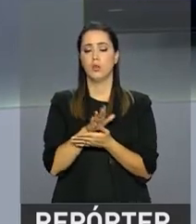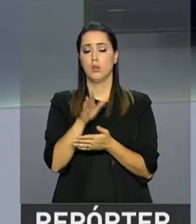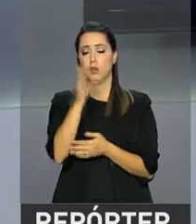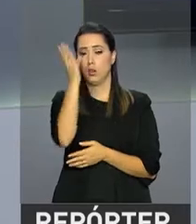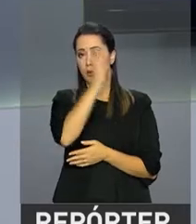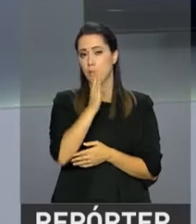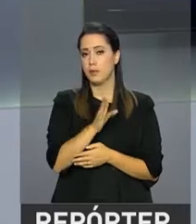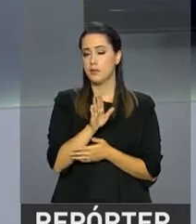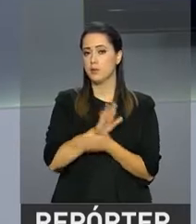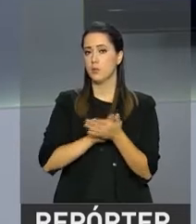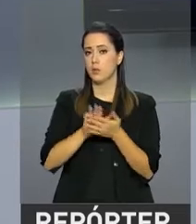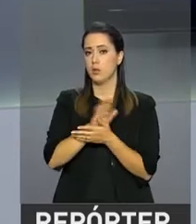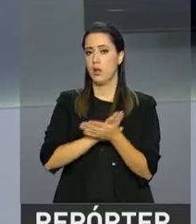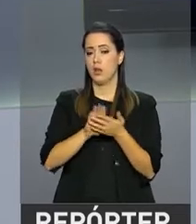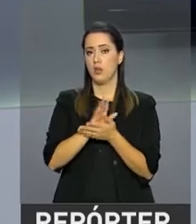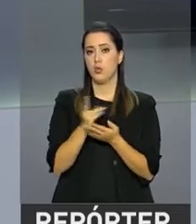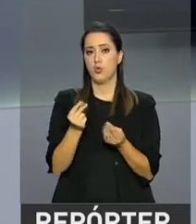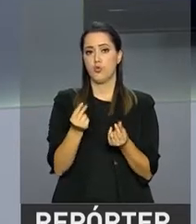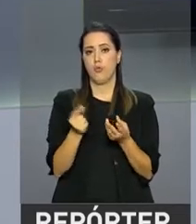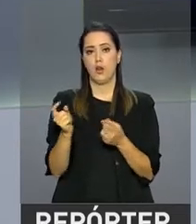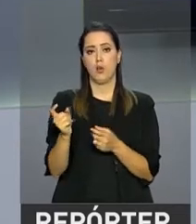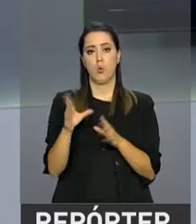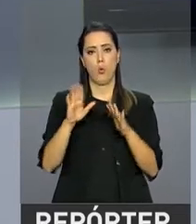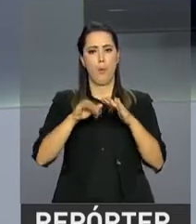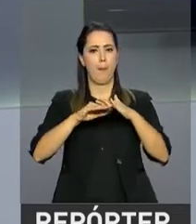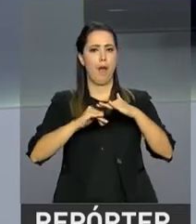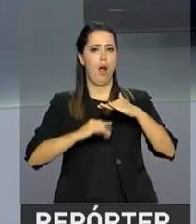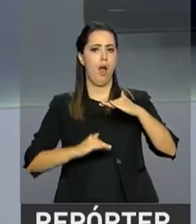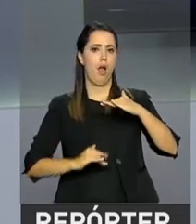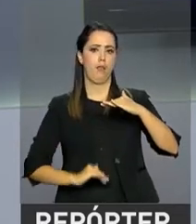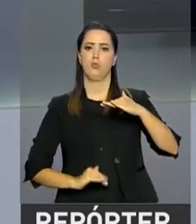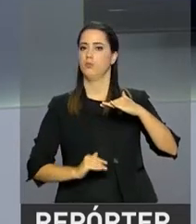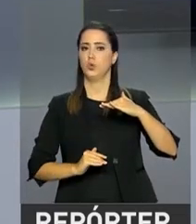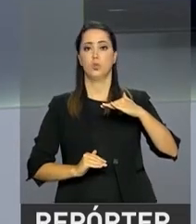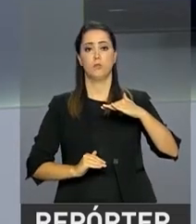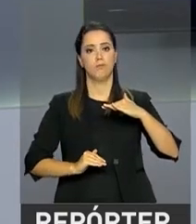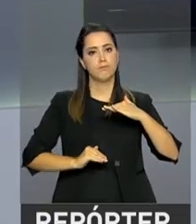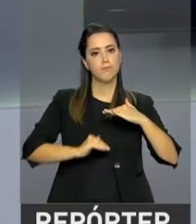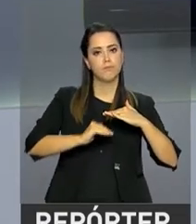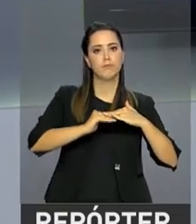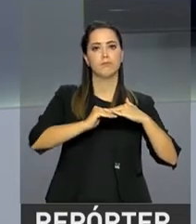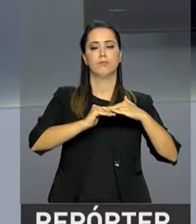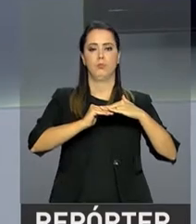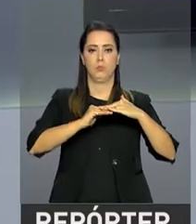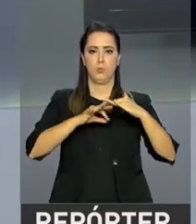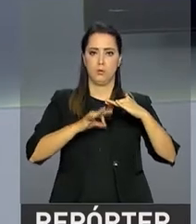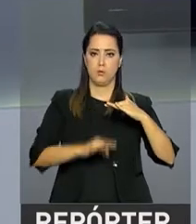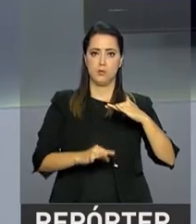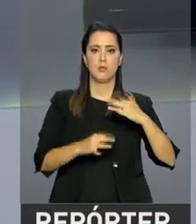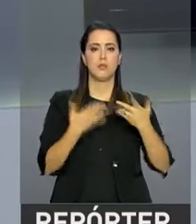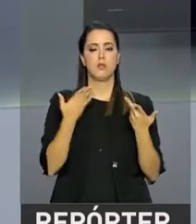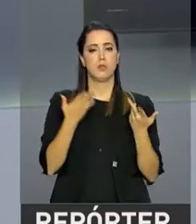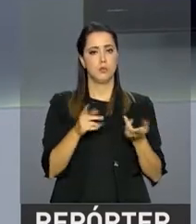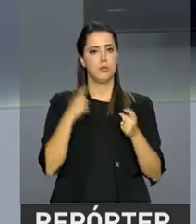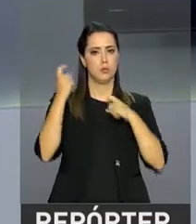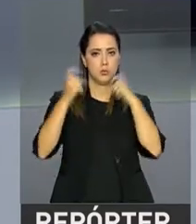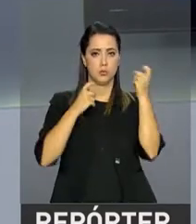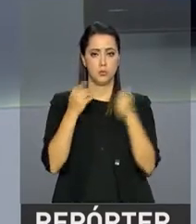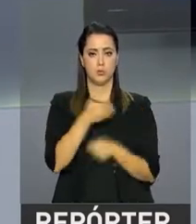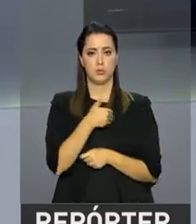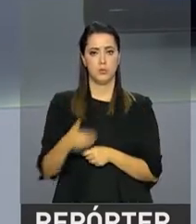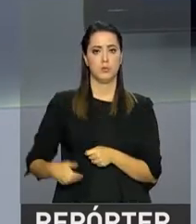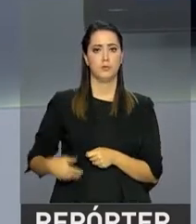brasil a prática de dumping ou seja a venda dos produtos por preços muito abaixo do valor essa seria uma das preocupações do governo